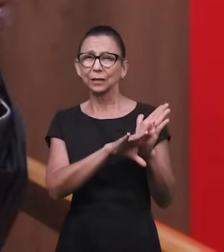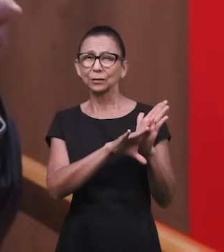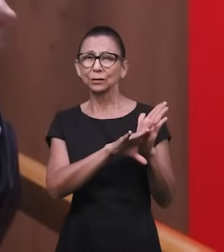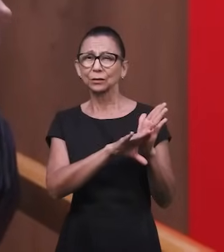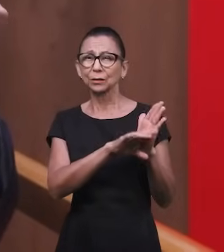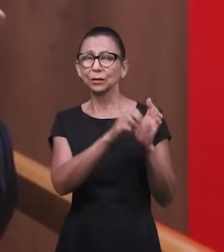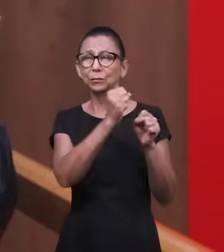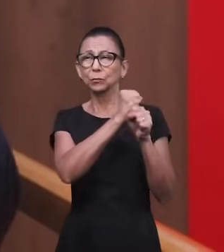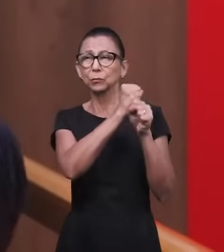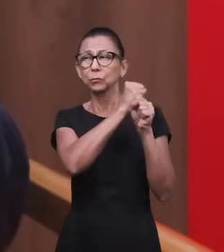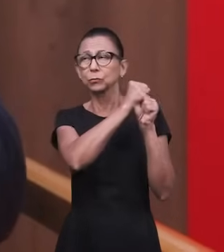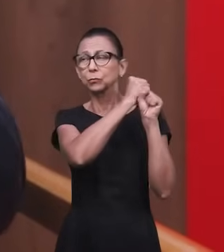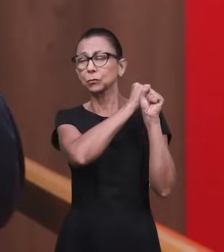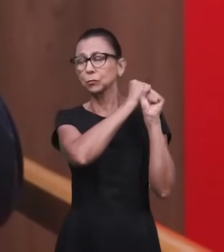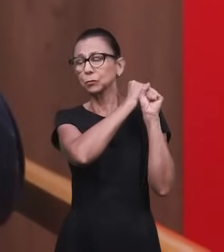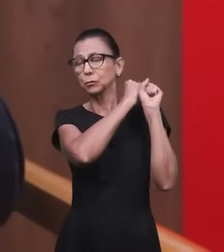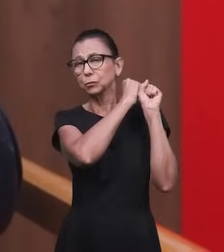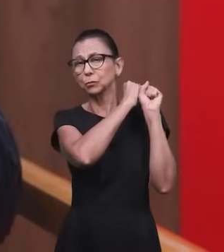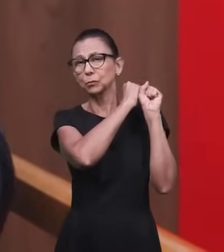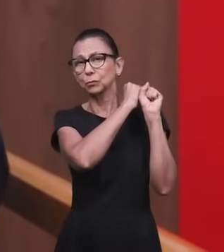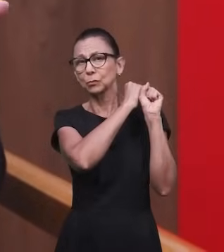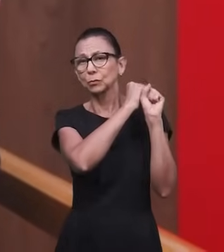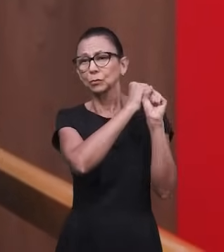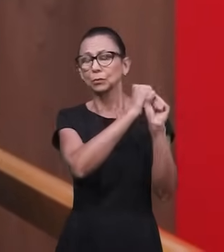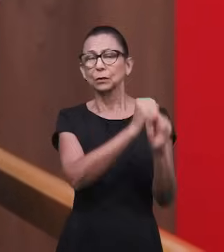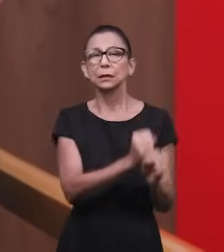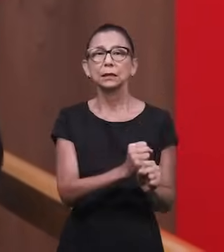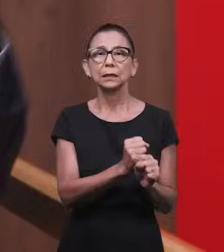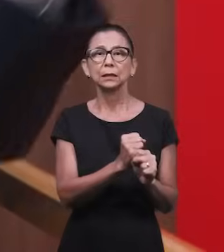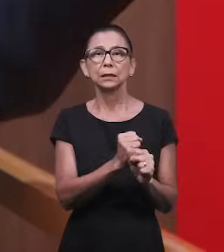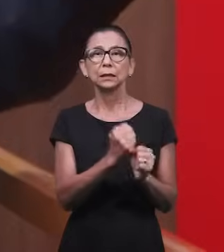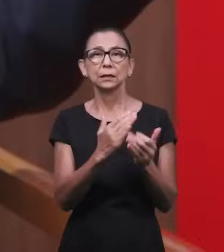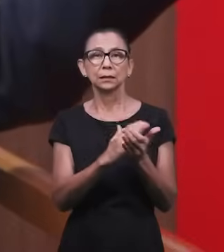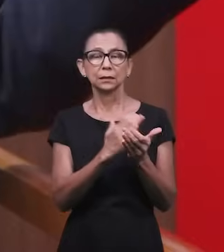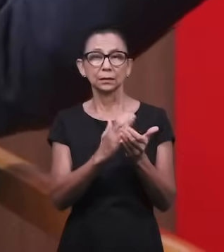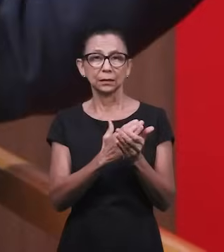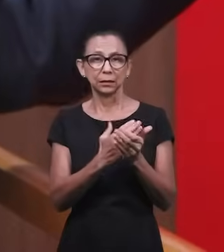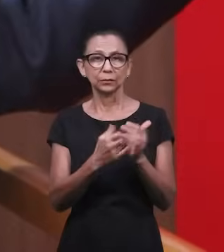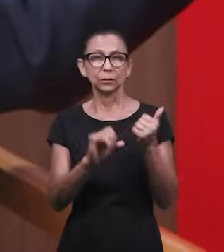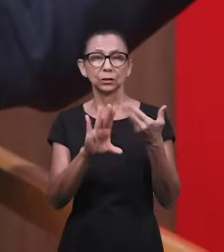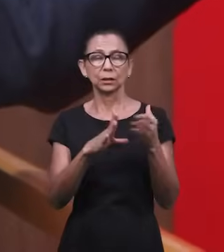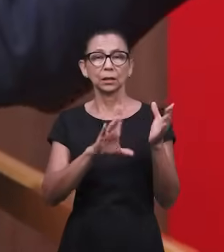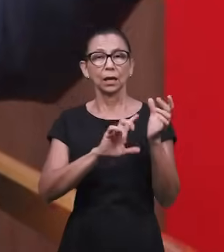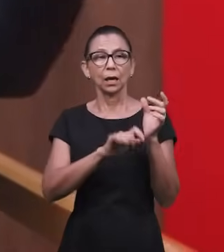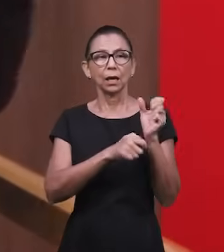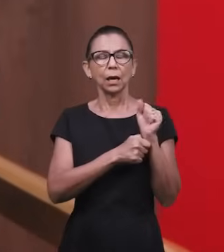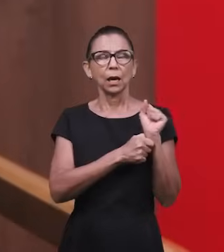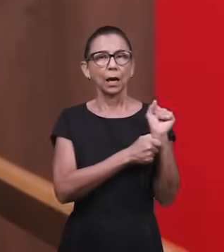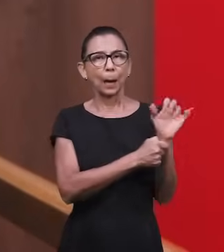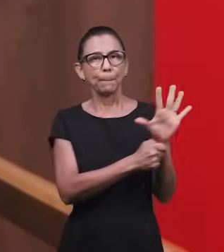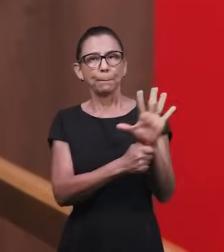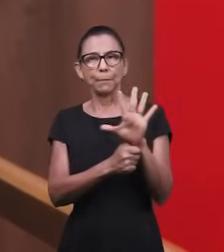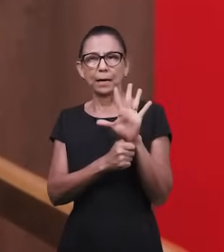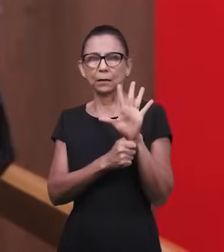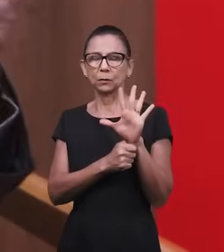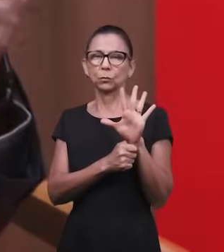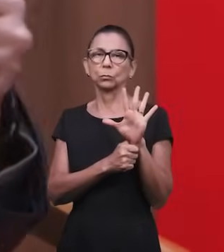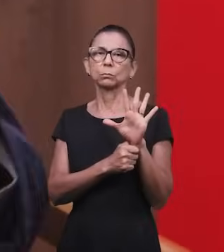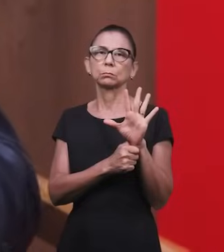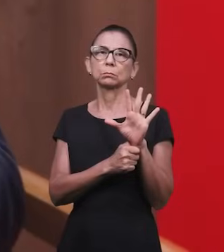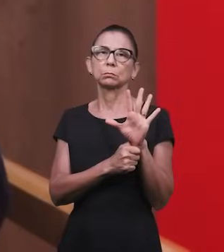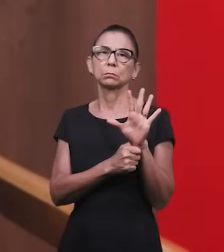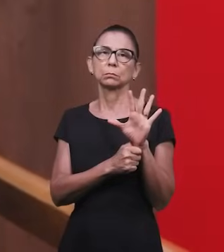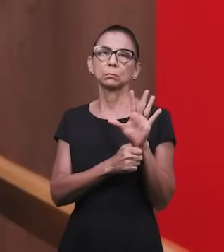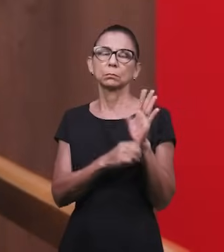foi aberto para a obra do Senhor. Então o livro de Cantares já profetiza